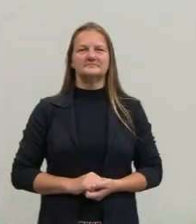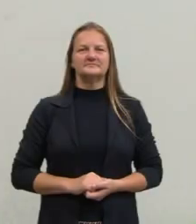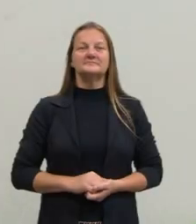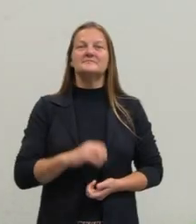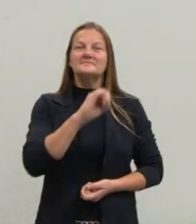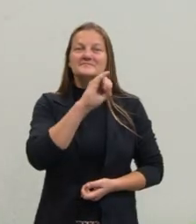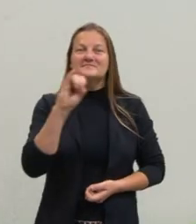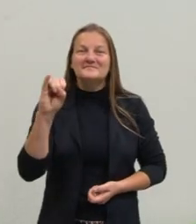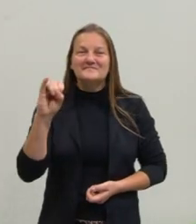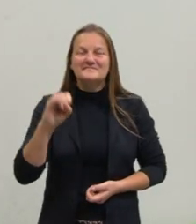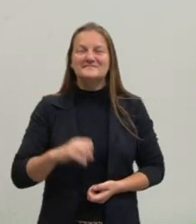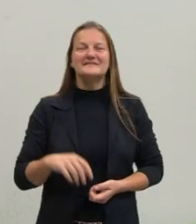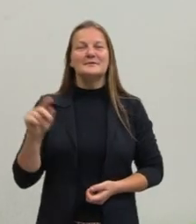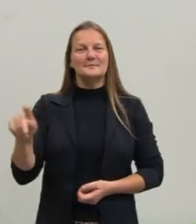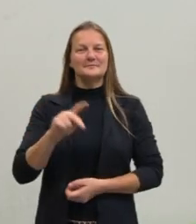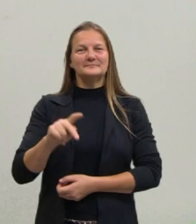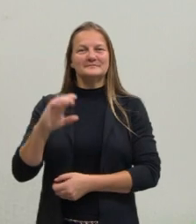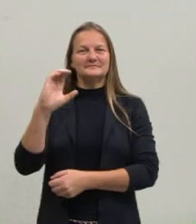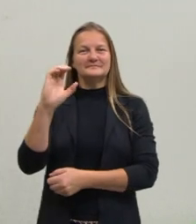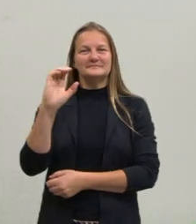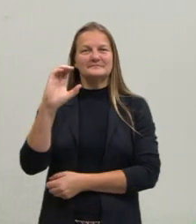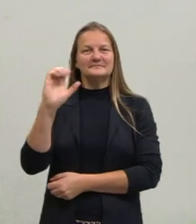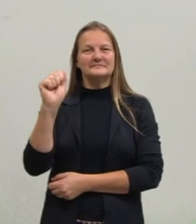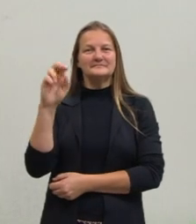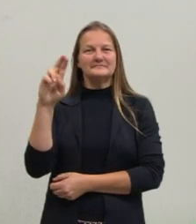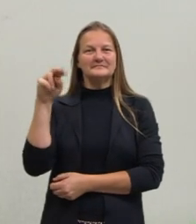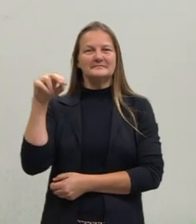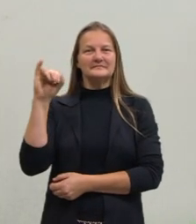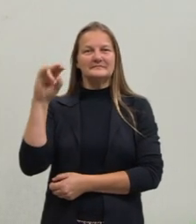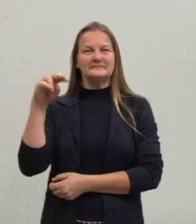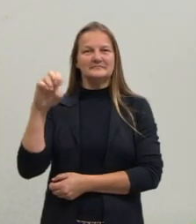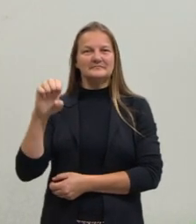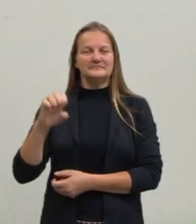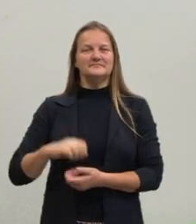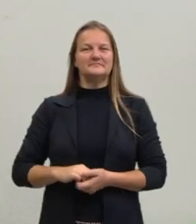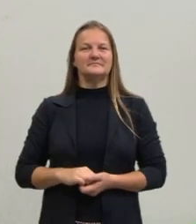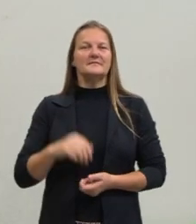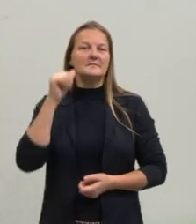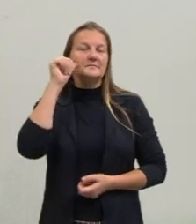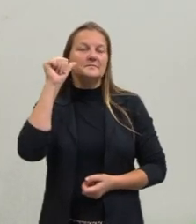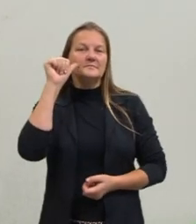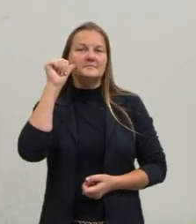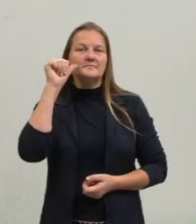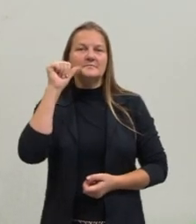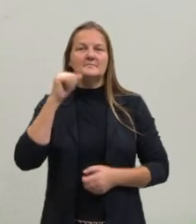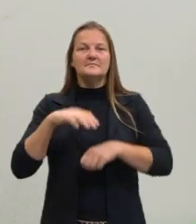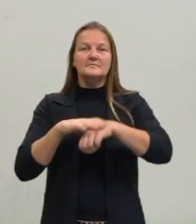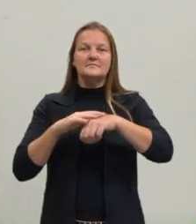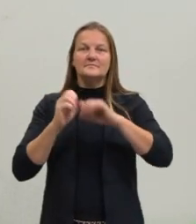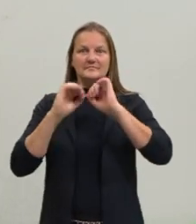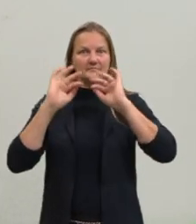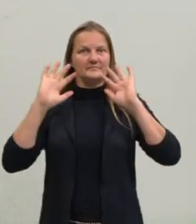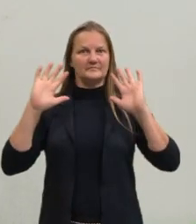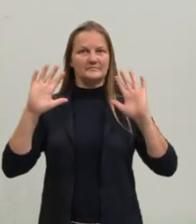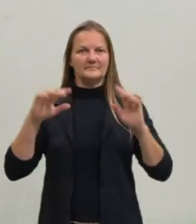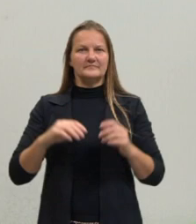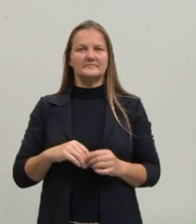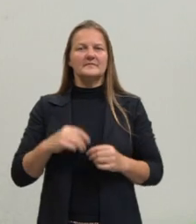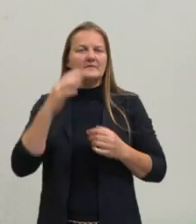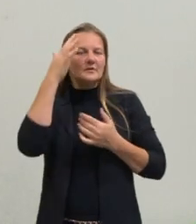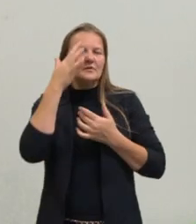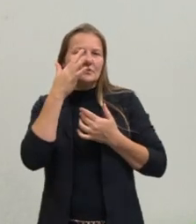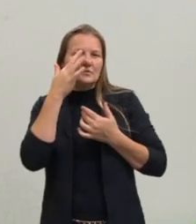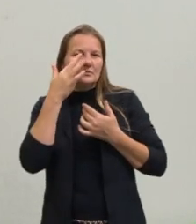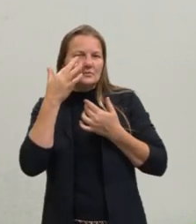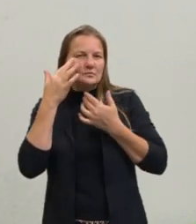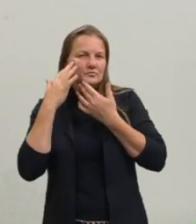Olá eu sou a professora Karine bitenbender eu sou uma mulher de pele clara cabelos